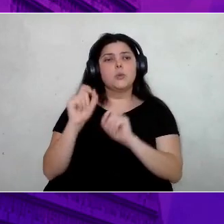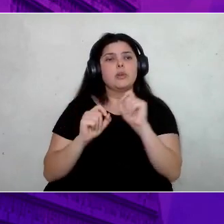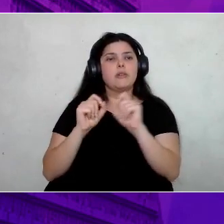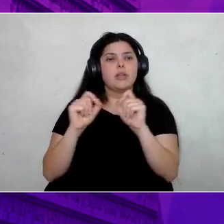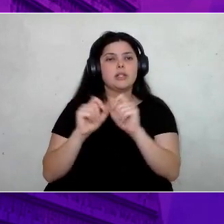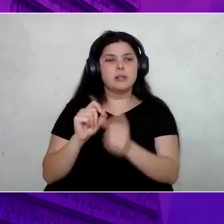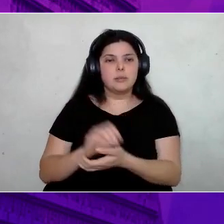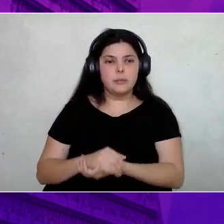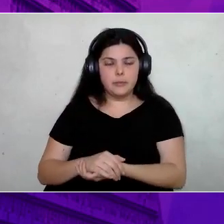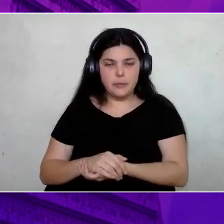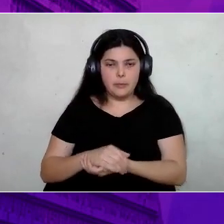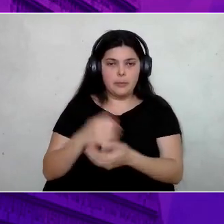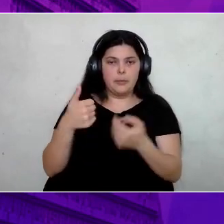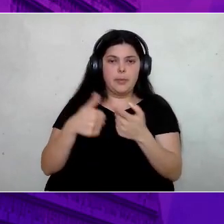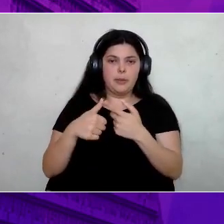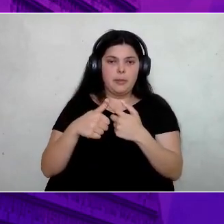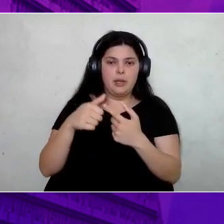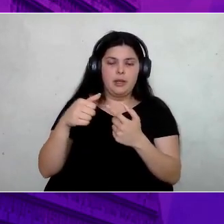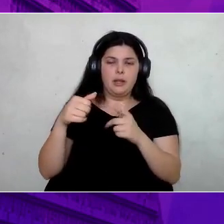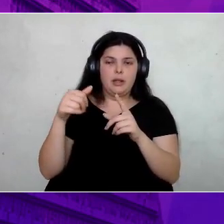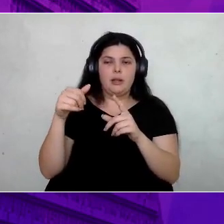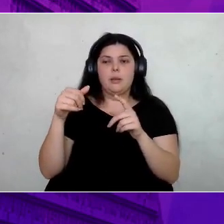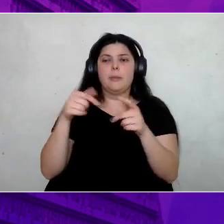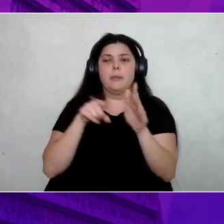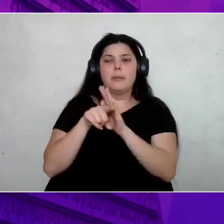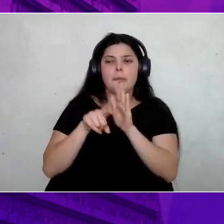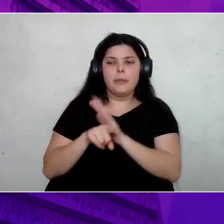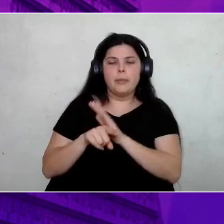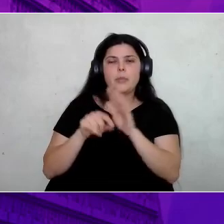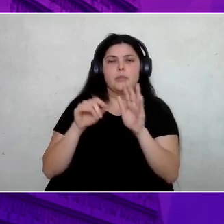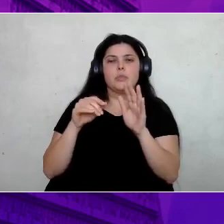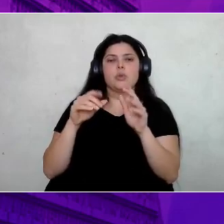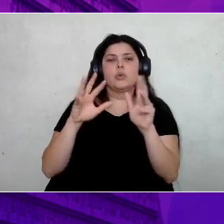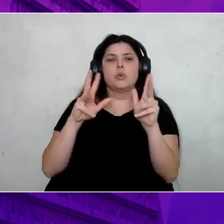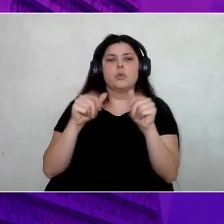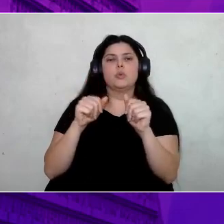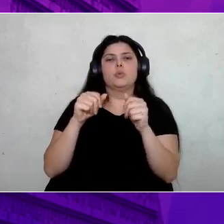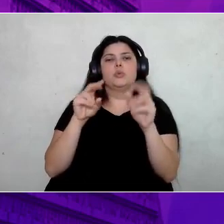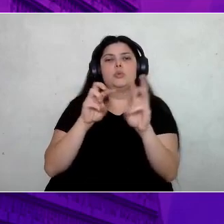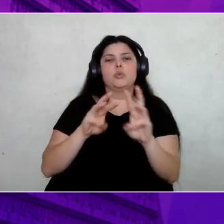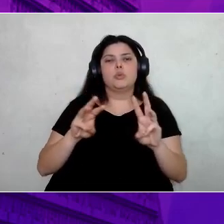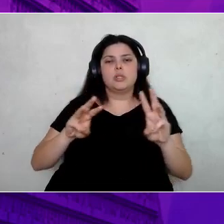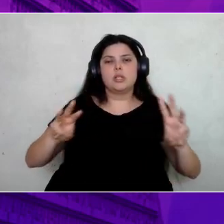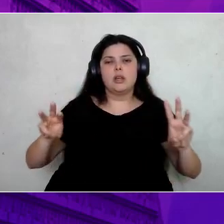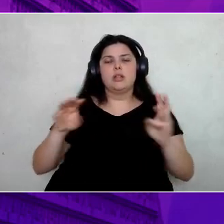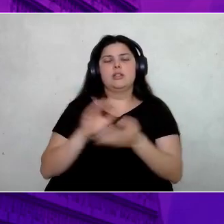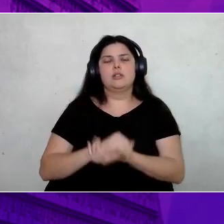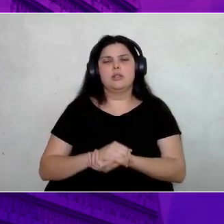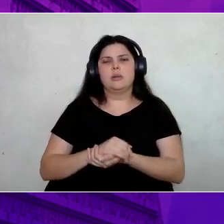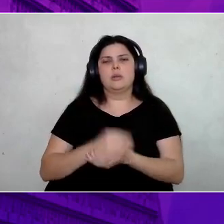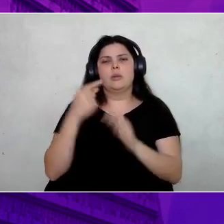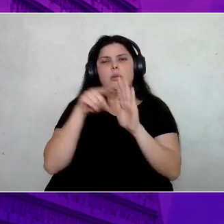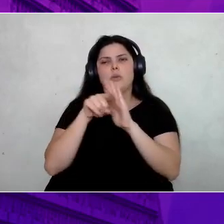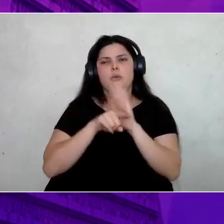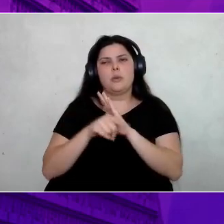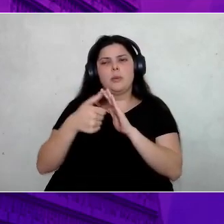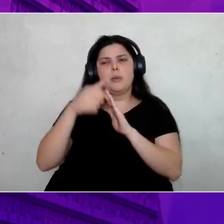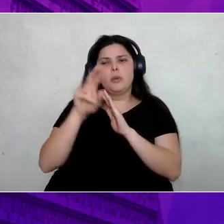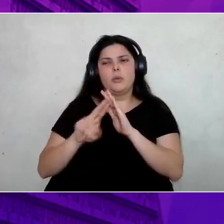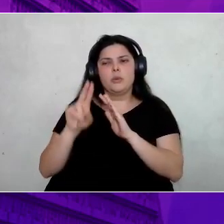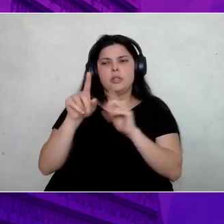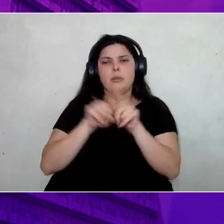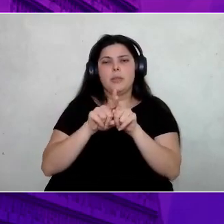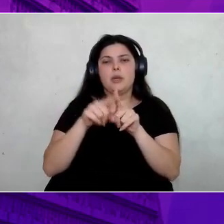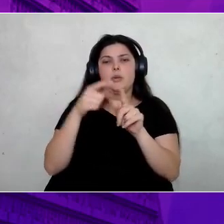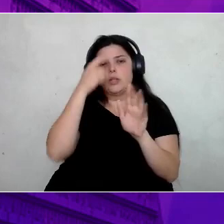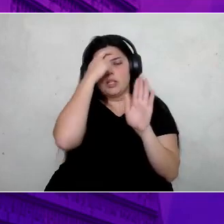POC, Compass pegou toda a FAQ que estava lá no site e fez ali a aplicação com inteligência artificial